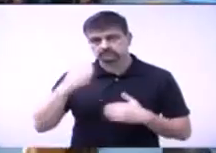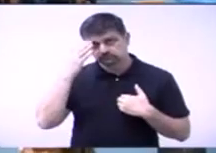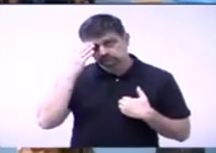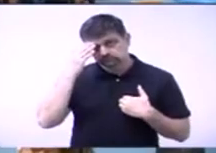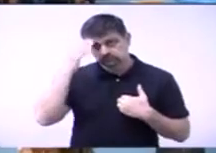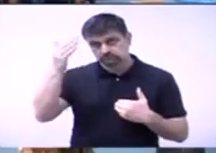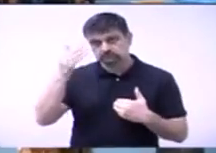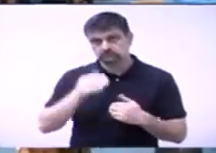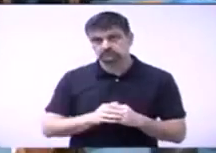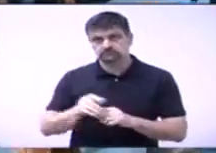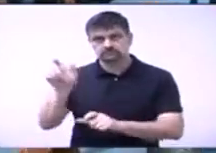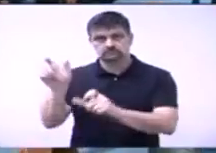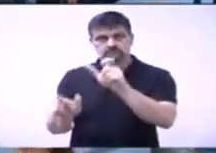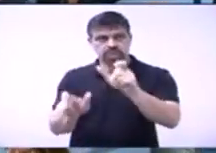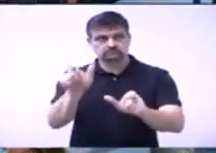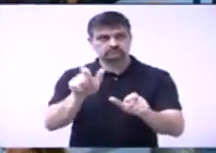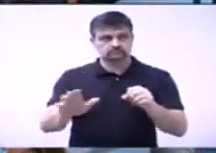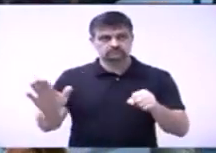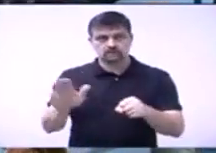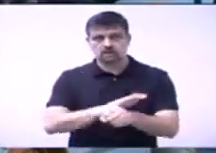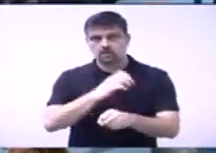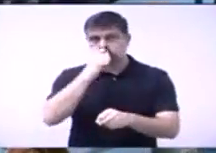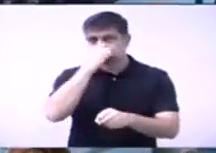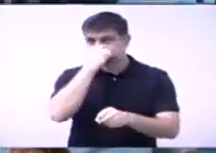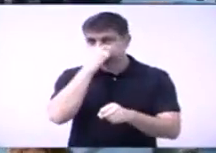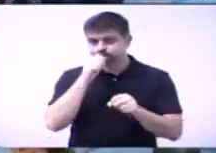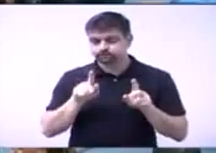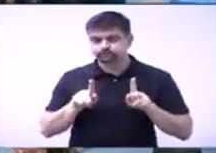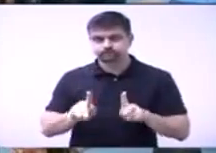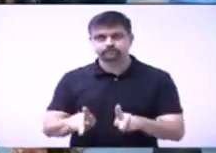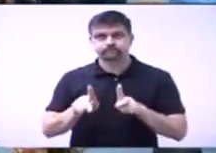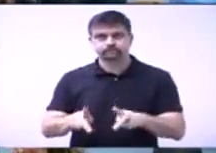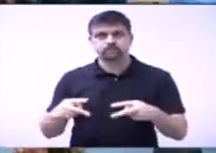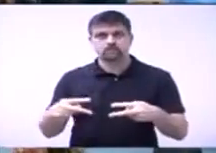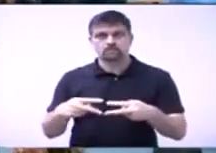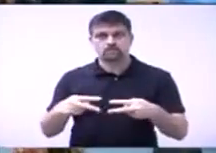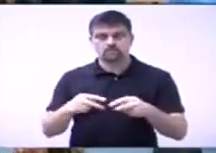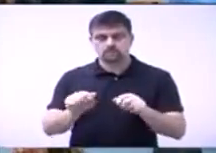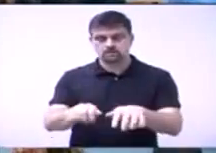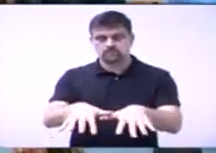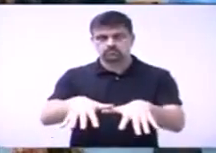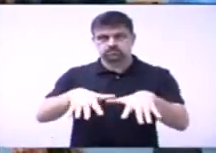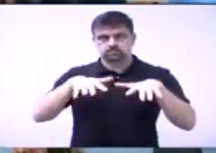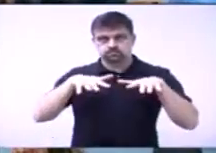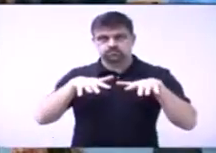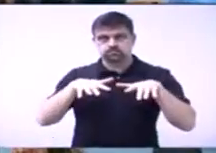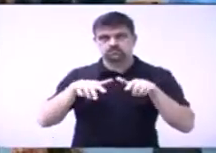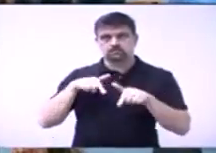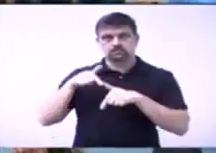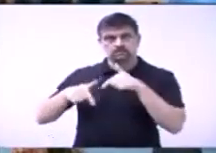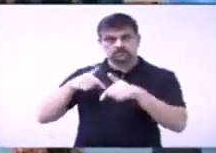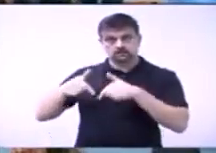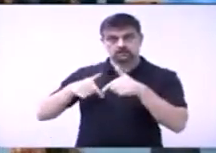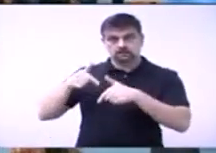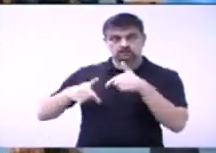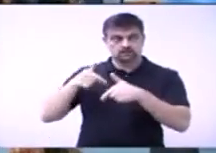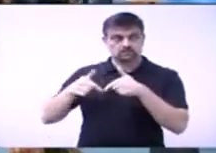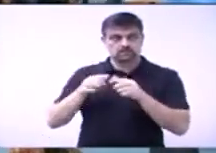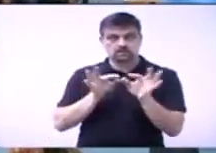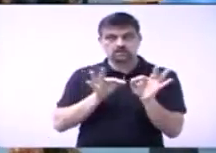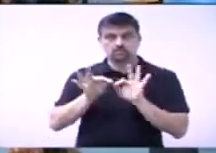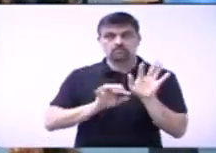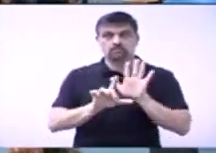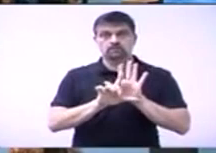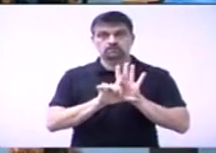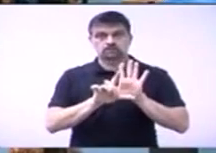agradecer a presença maciça da população paulinense aqui hoje presente, os trabalhadores da classe hoje, num projeto de